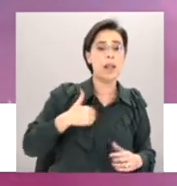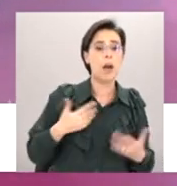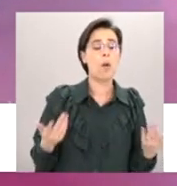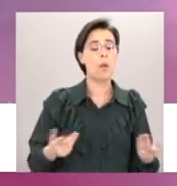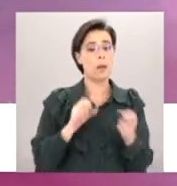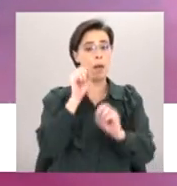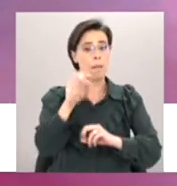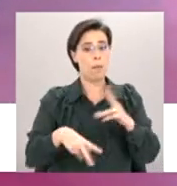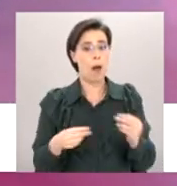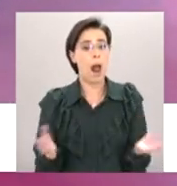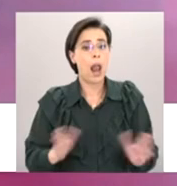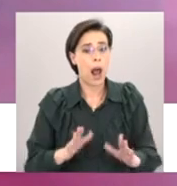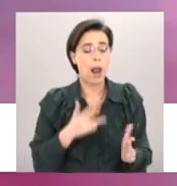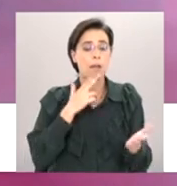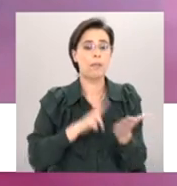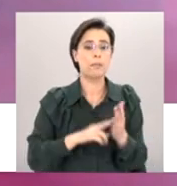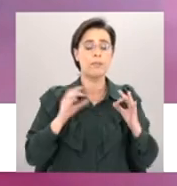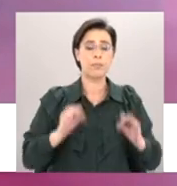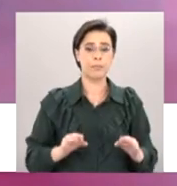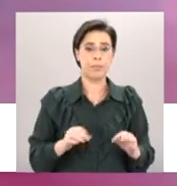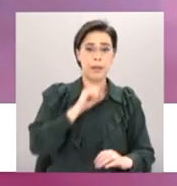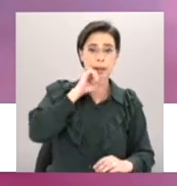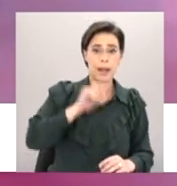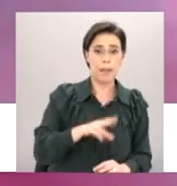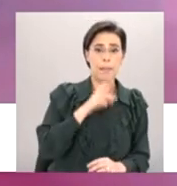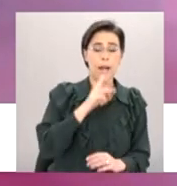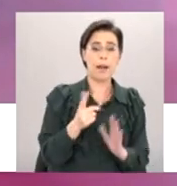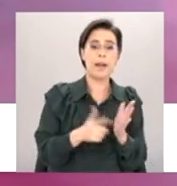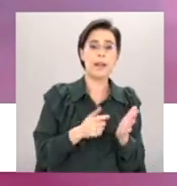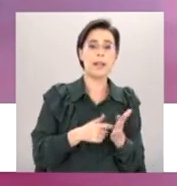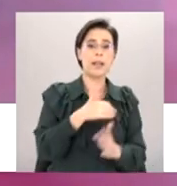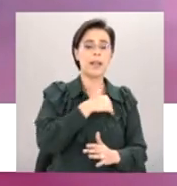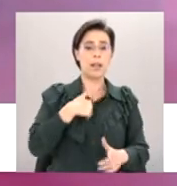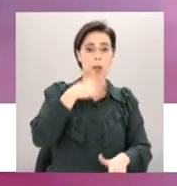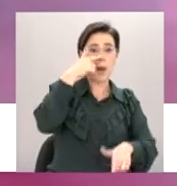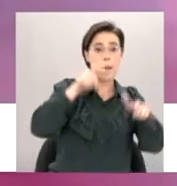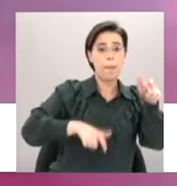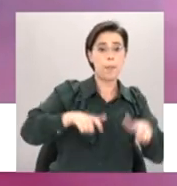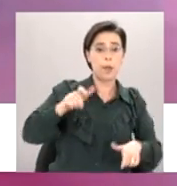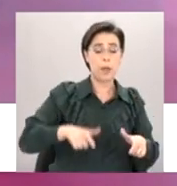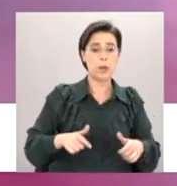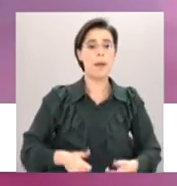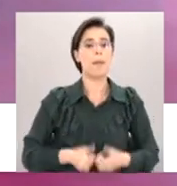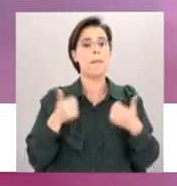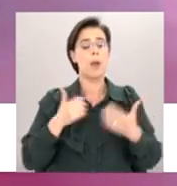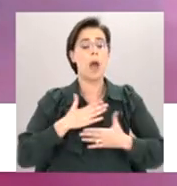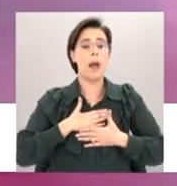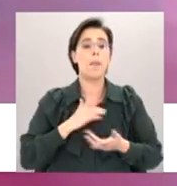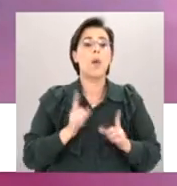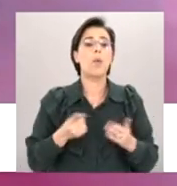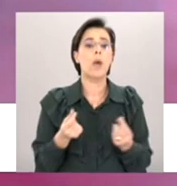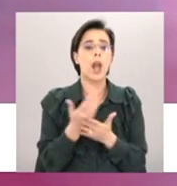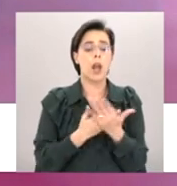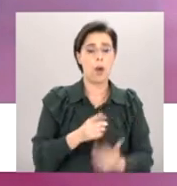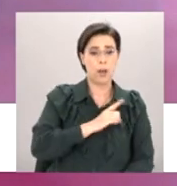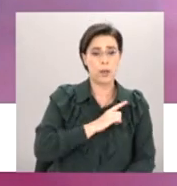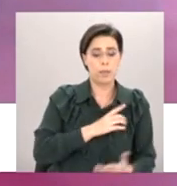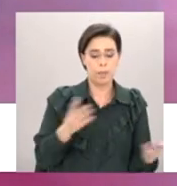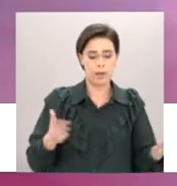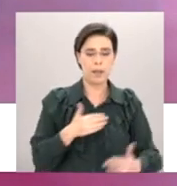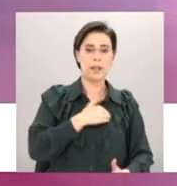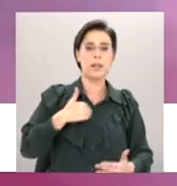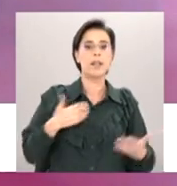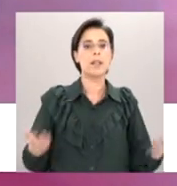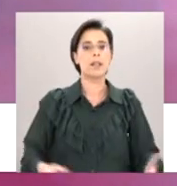se modernize e se torna efetivamente a capaz de responder às necessidades de saúde das pessoas é o melhor amigo dos nossos privados